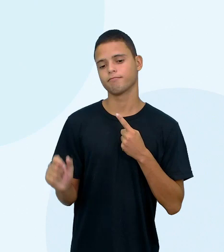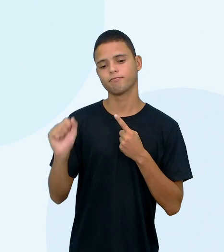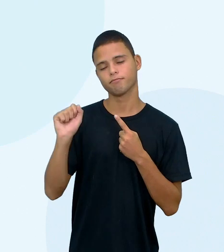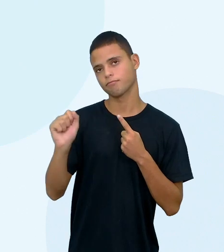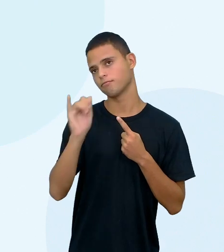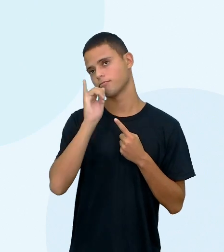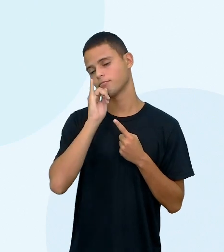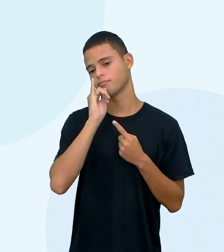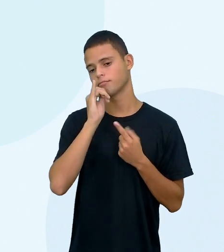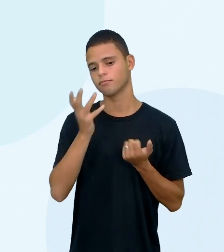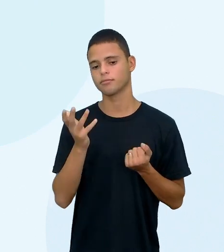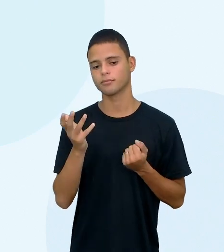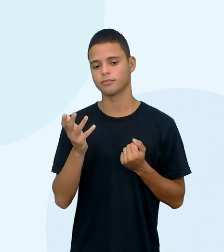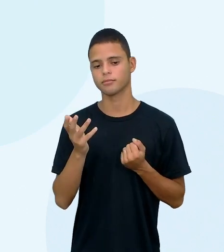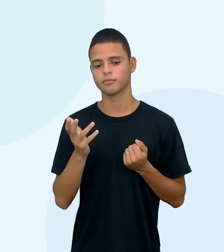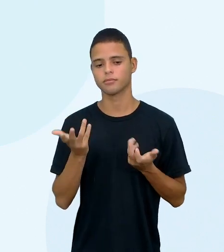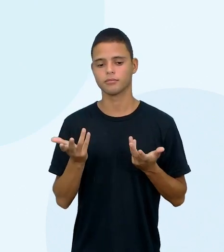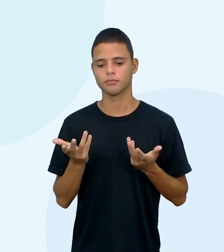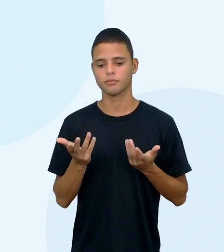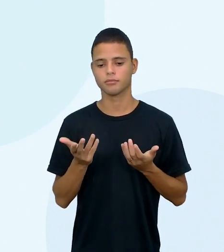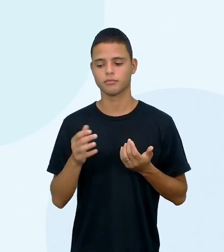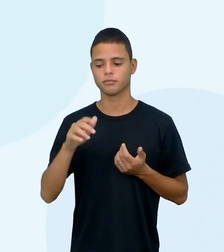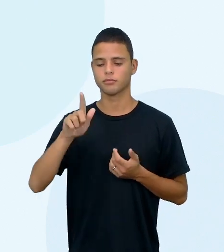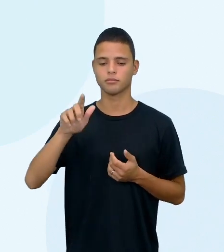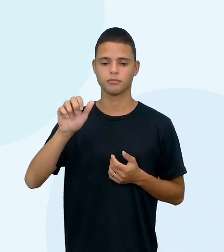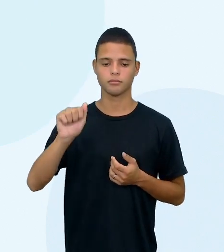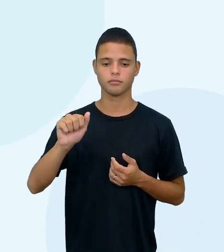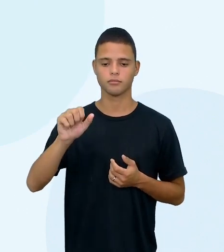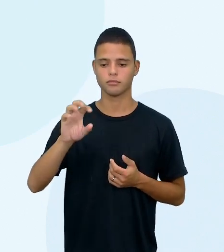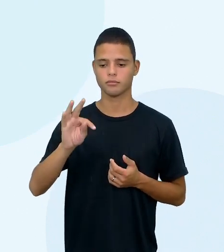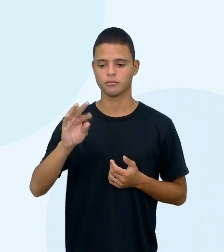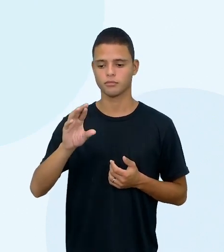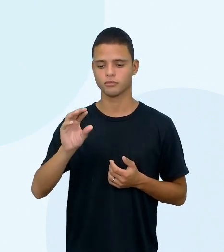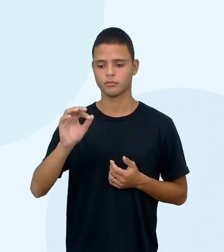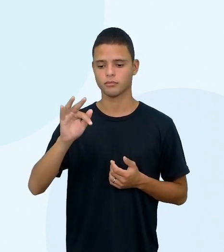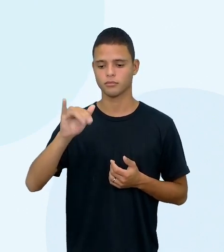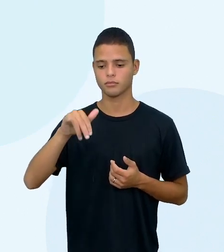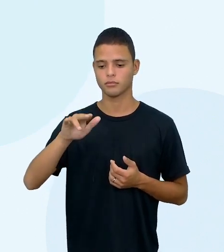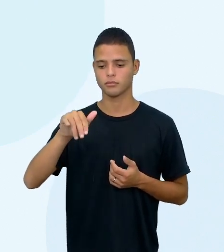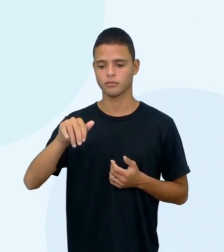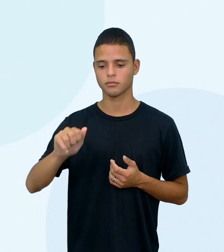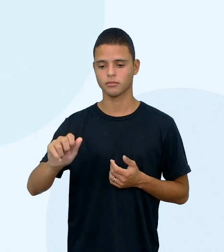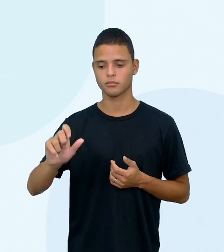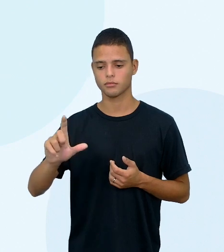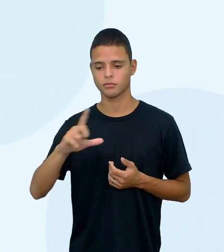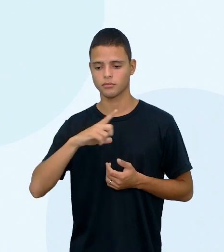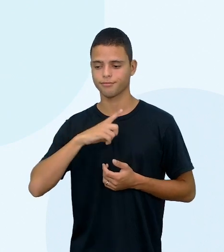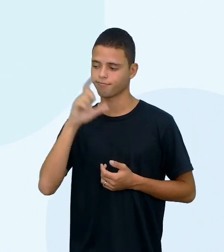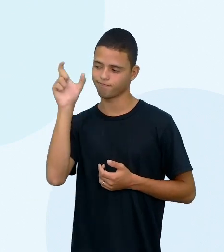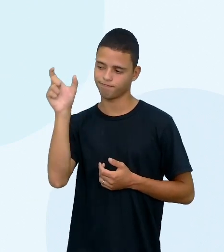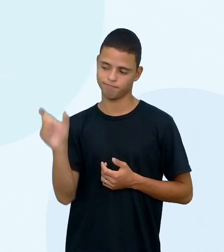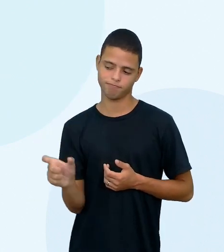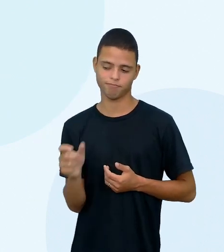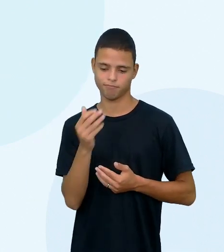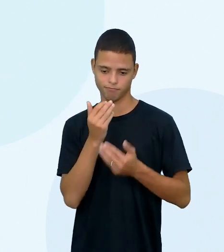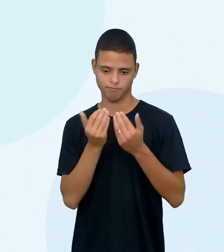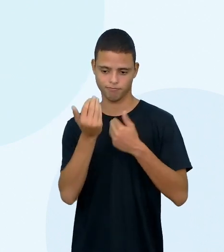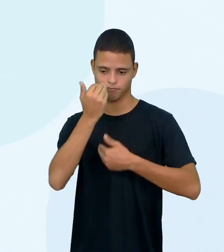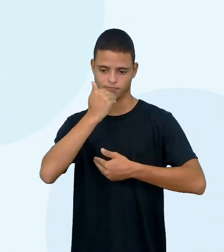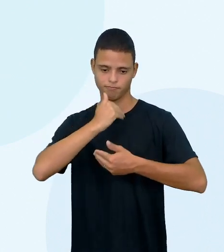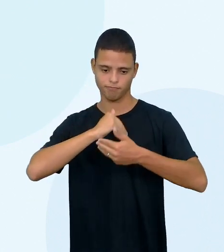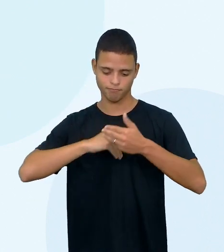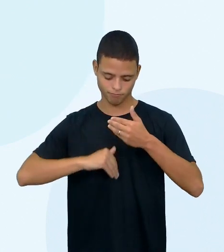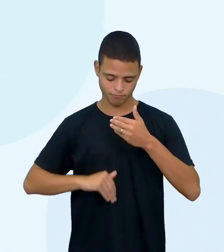que seria o nosso trato gastrointestinal, que aí está aí presente, né, no tubo digestório. Quando a gente